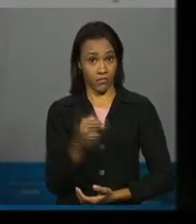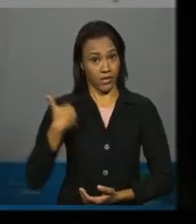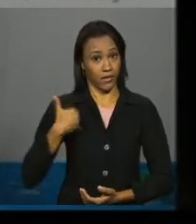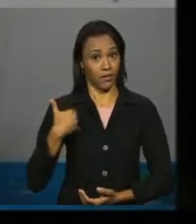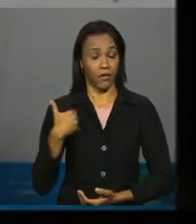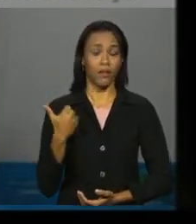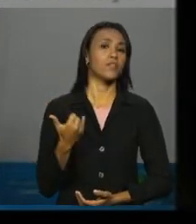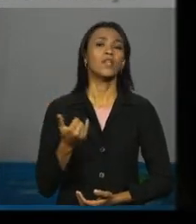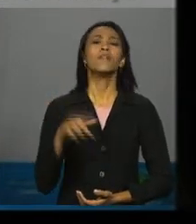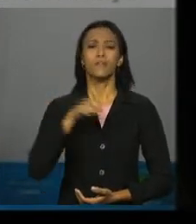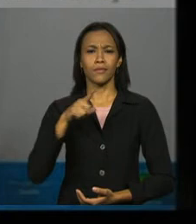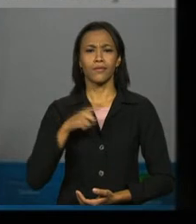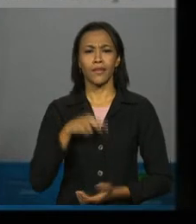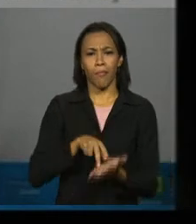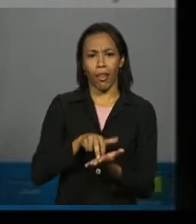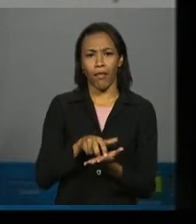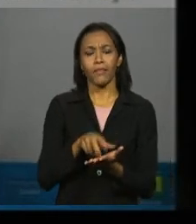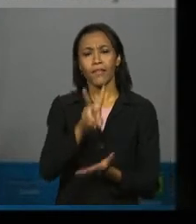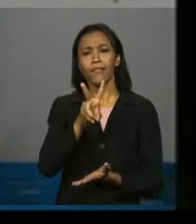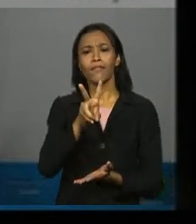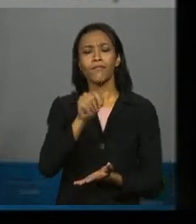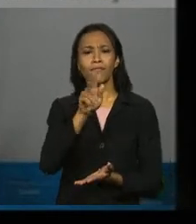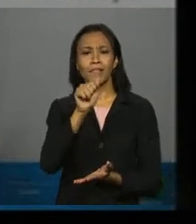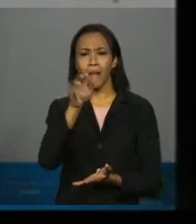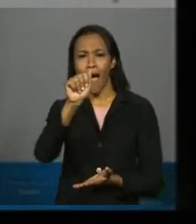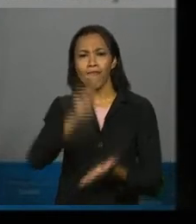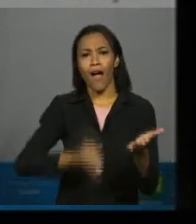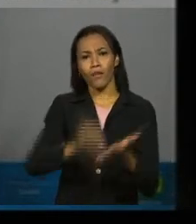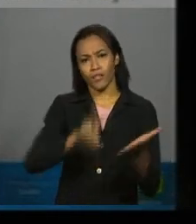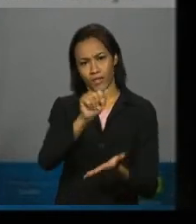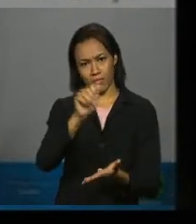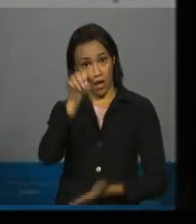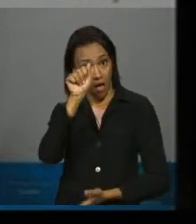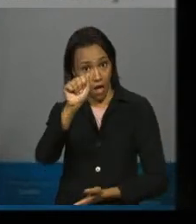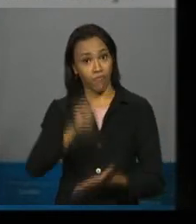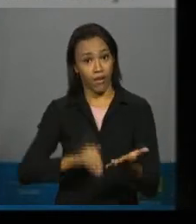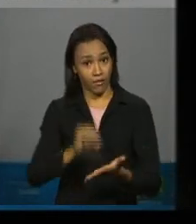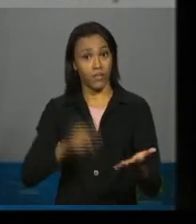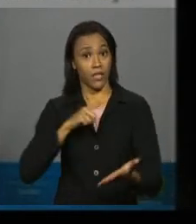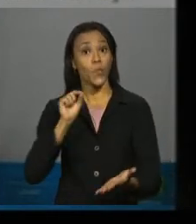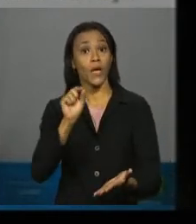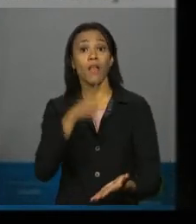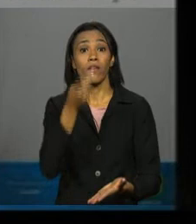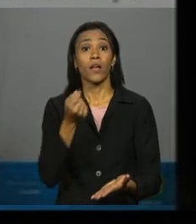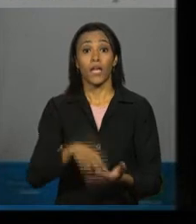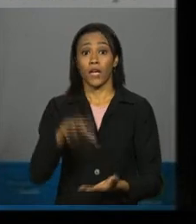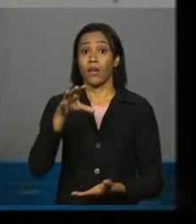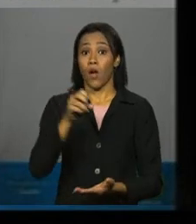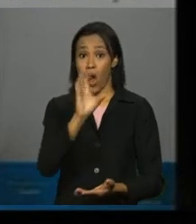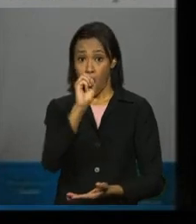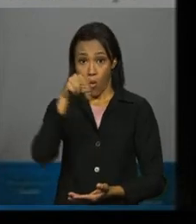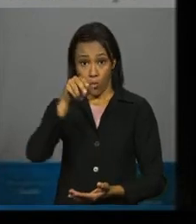nessa faixa etária apresentam deficiência de vitamina A adequada suplementação com vitamina A ela é recomendada pela Organização